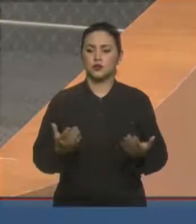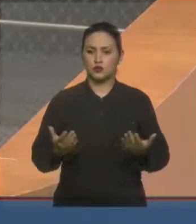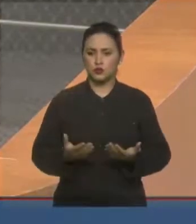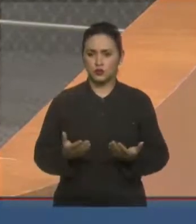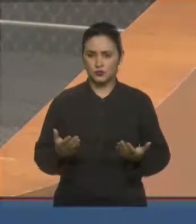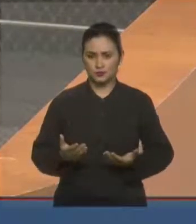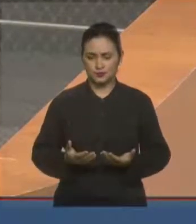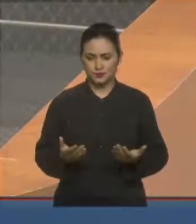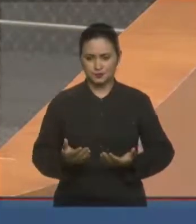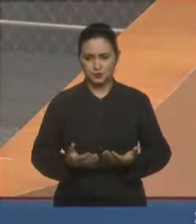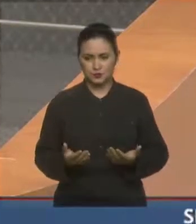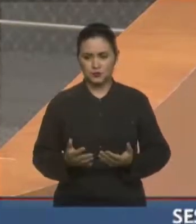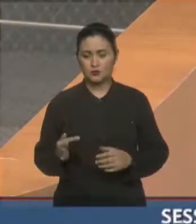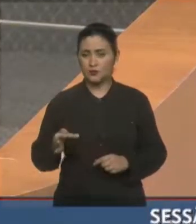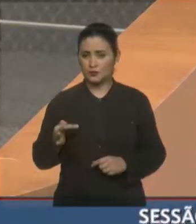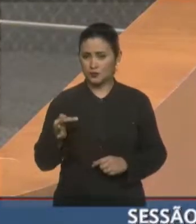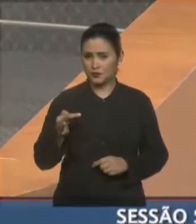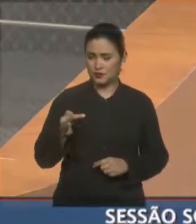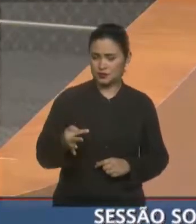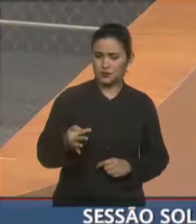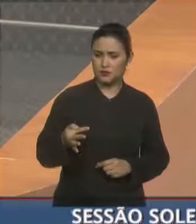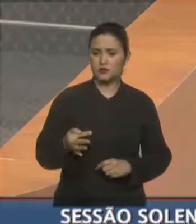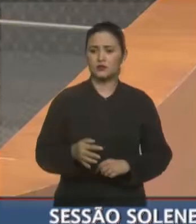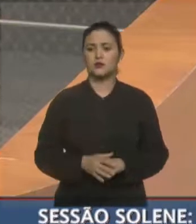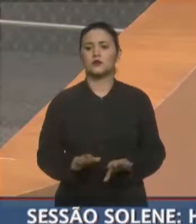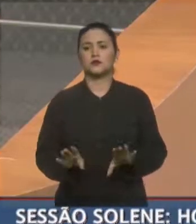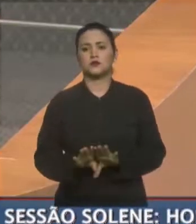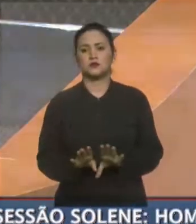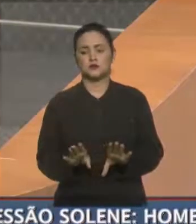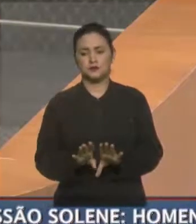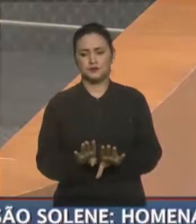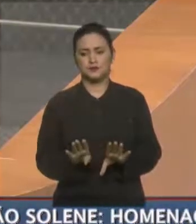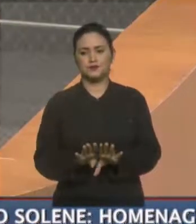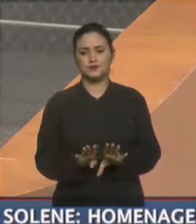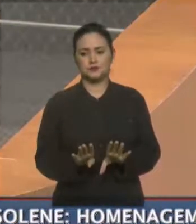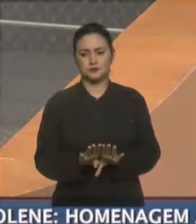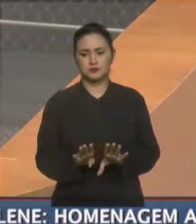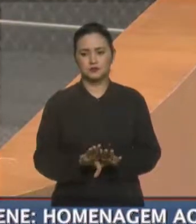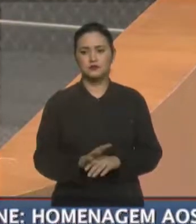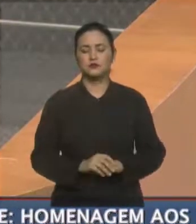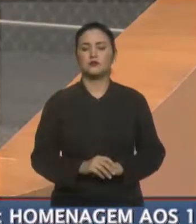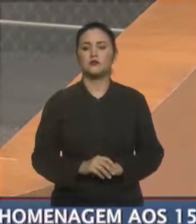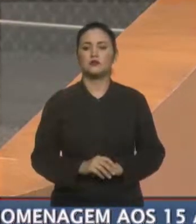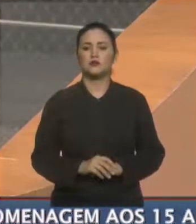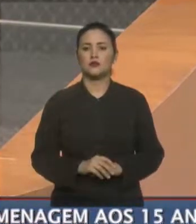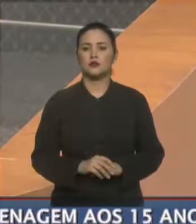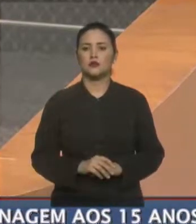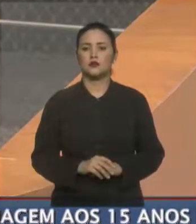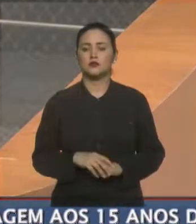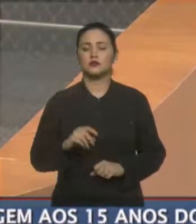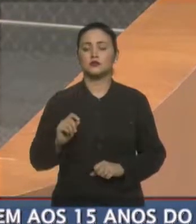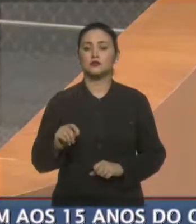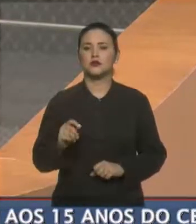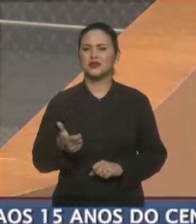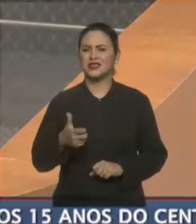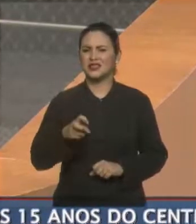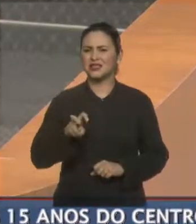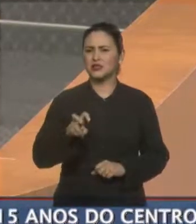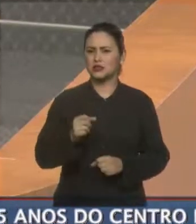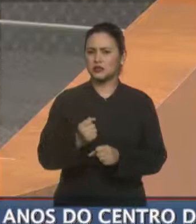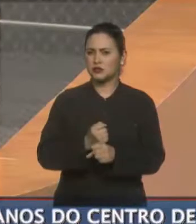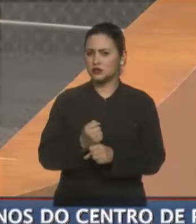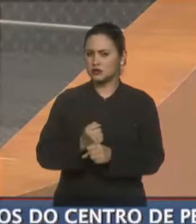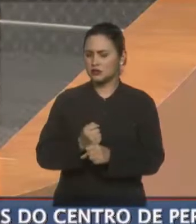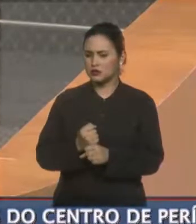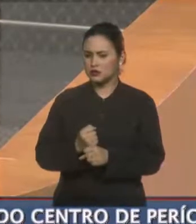bancadas dessa Assembleia também, que os próximos, não 15 anos, né, vamos ser um pouquinho mais